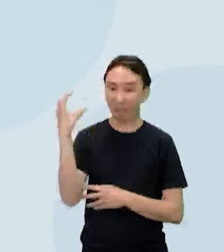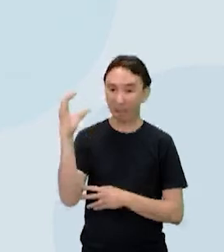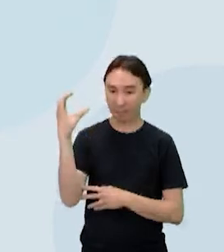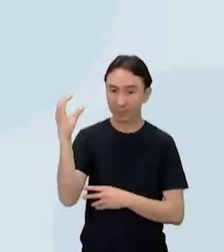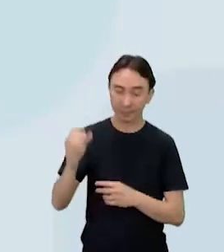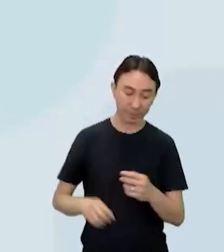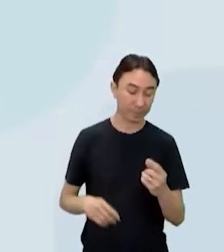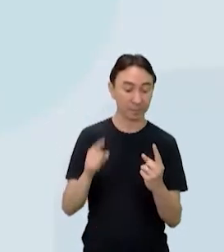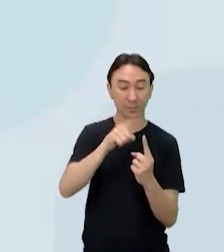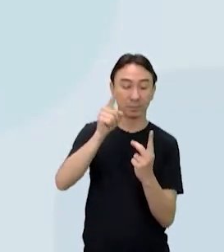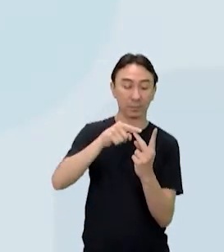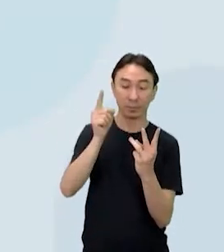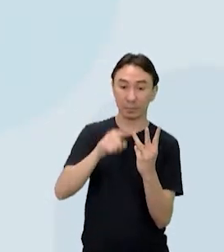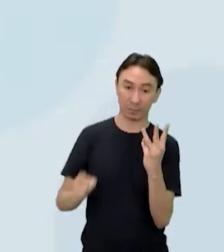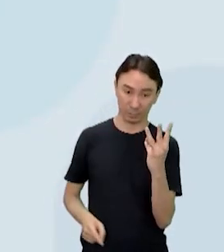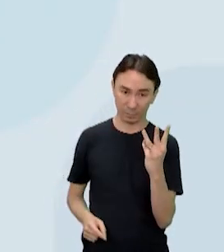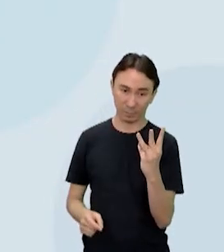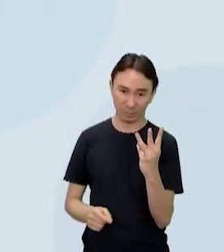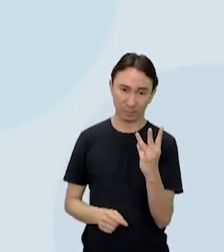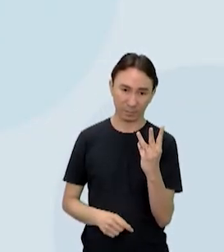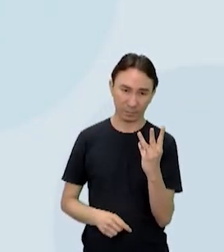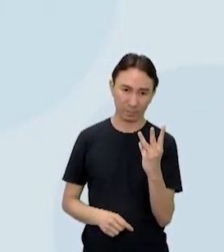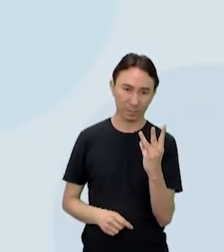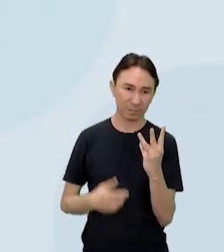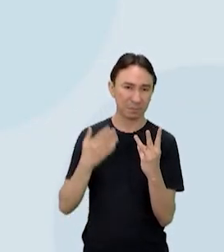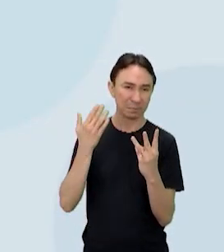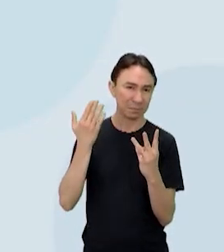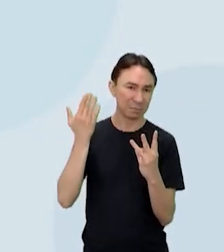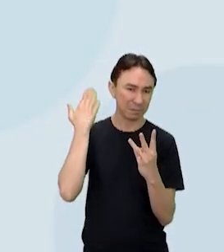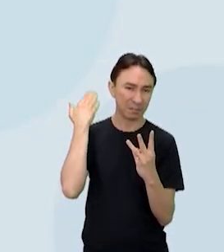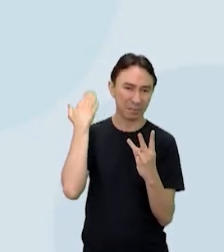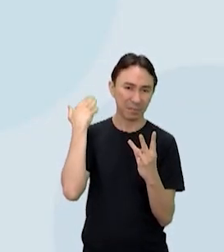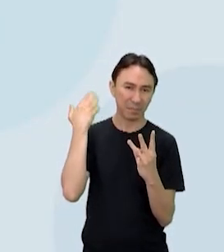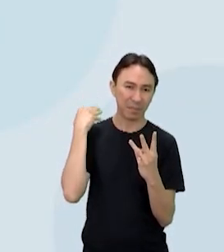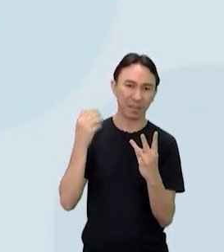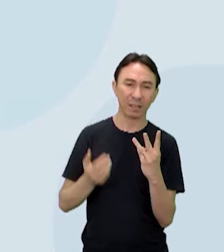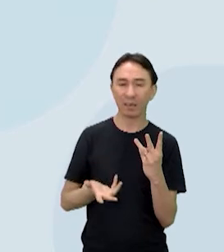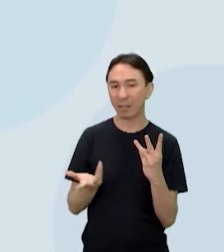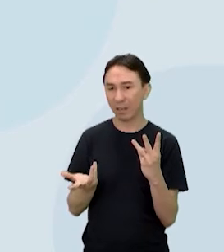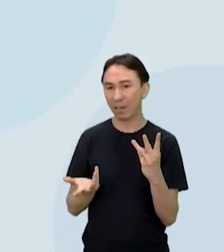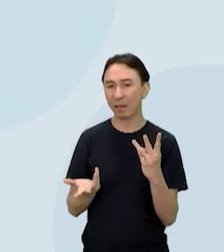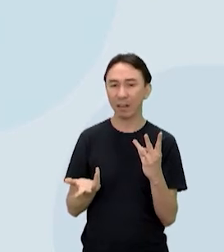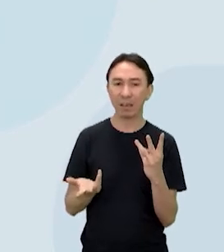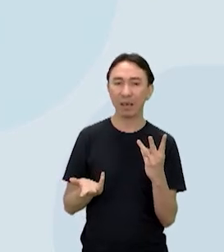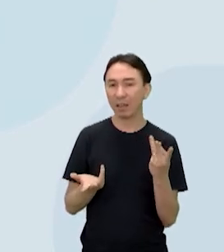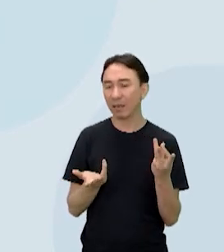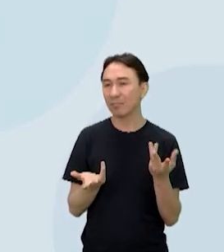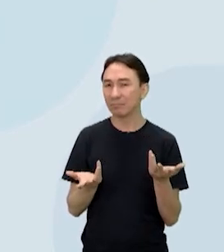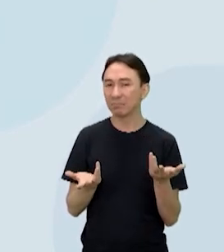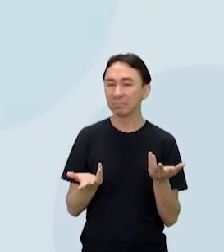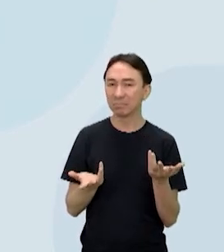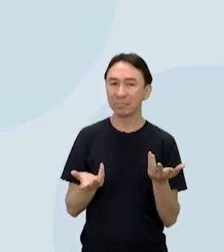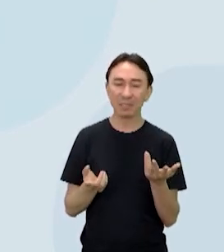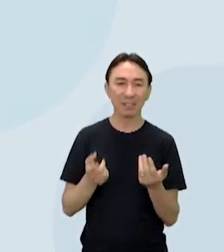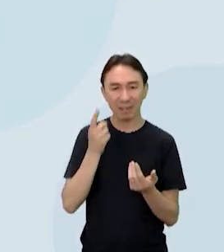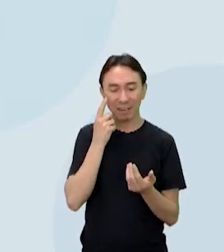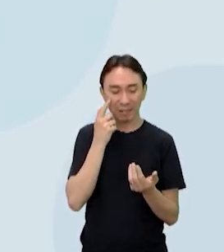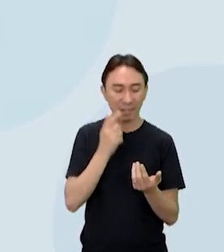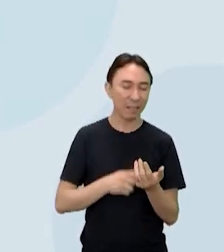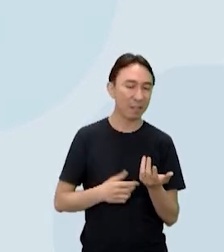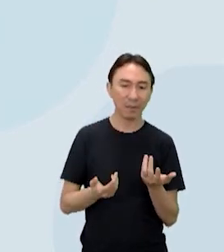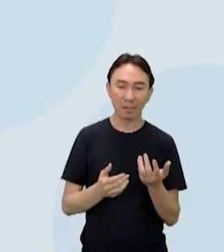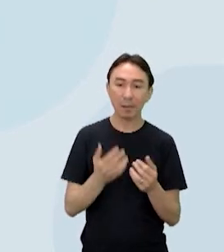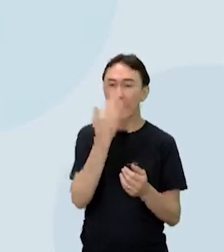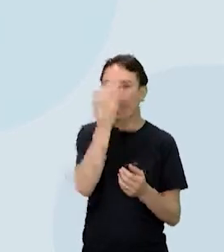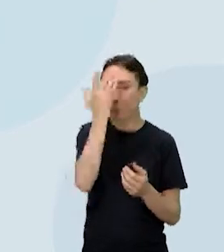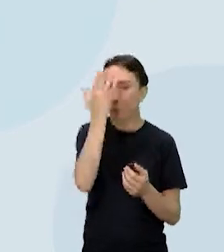época foram, então, os mais... que conseguiram aí desenvolver um pouco mais a respeito dessa teoria